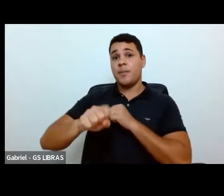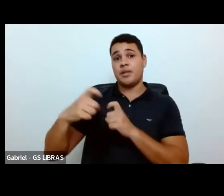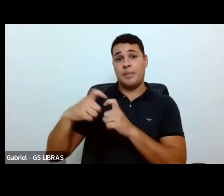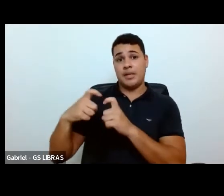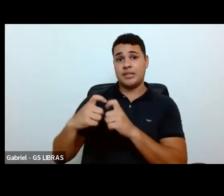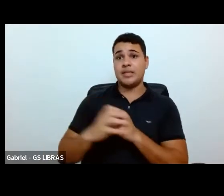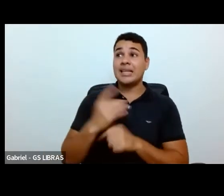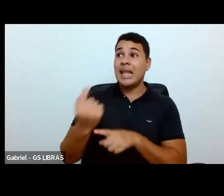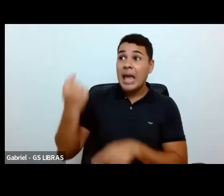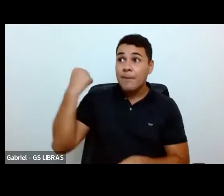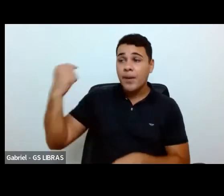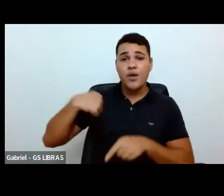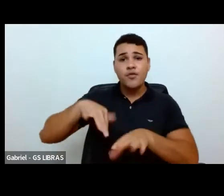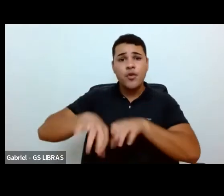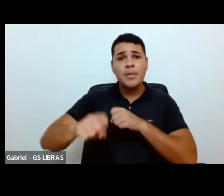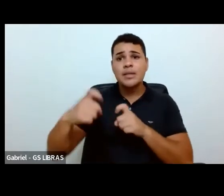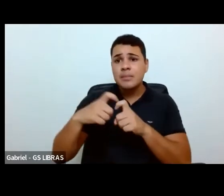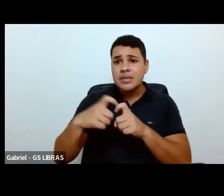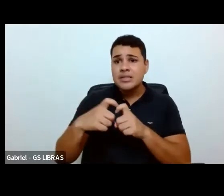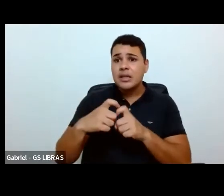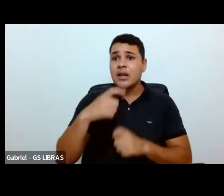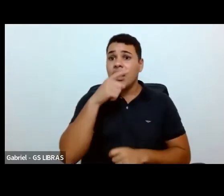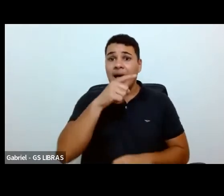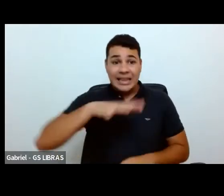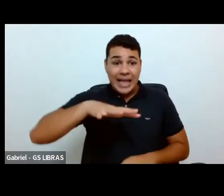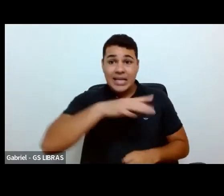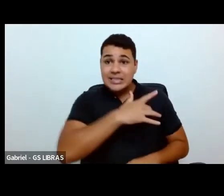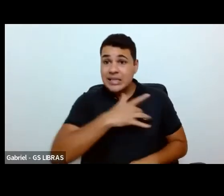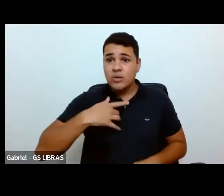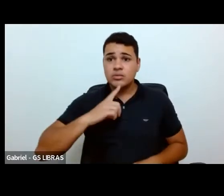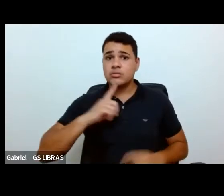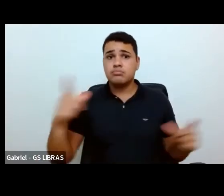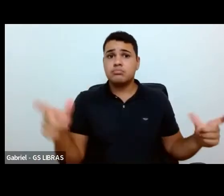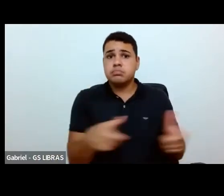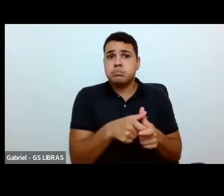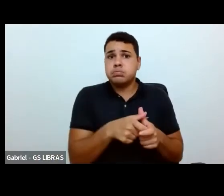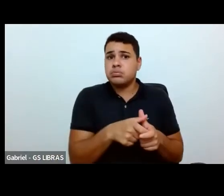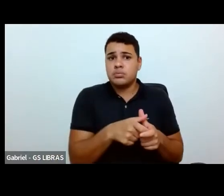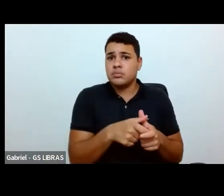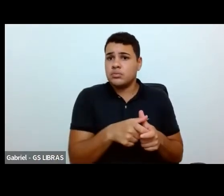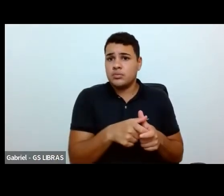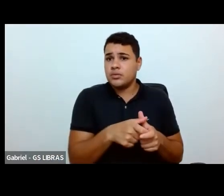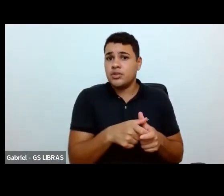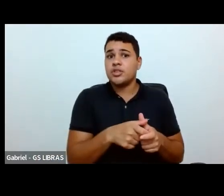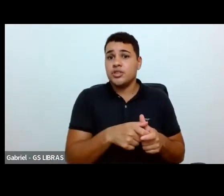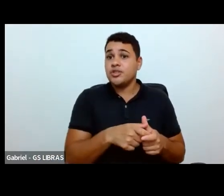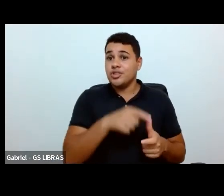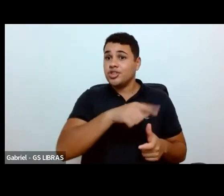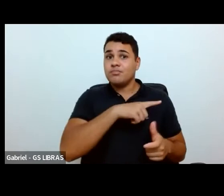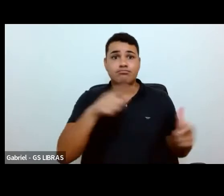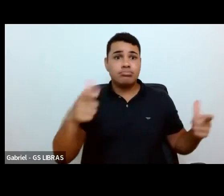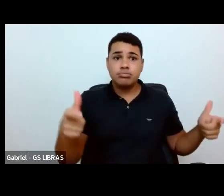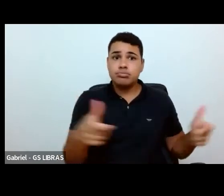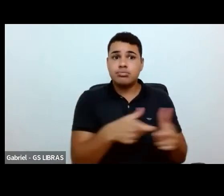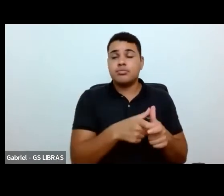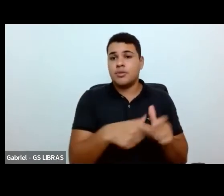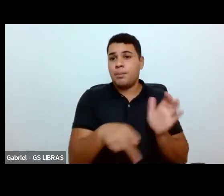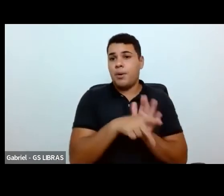formei, as mulheres ainda eram minoria, há uma tendência até de inversão, uma tendência de inversão no cenário justamente, inclusive,